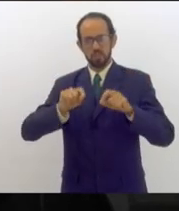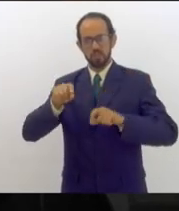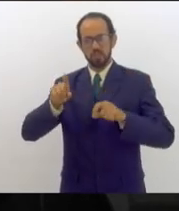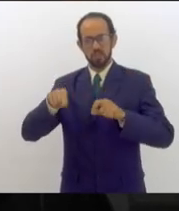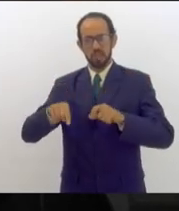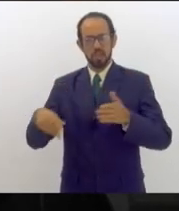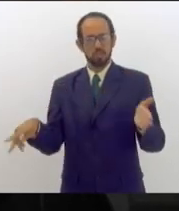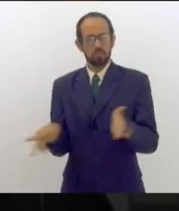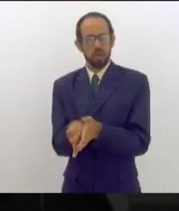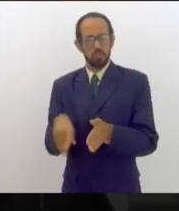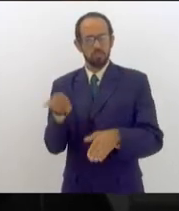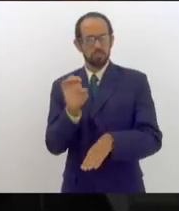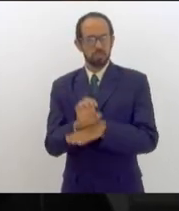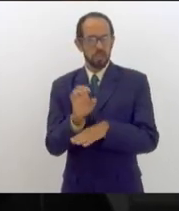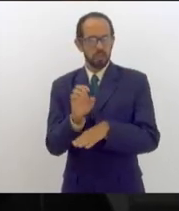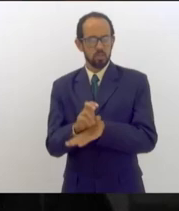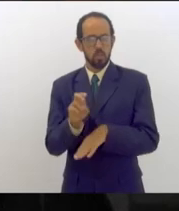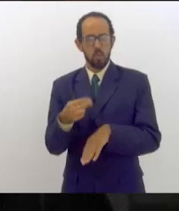concessionária